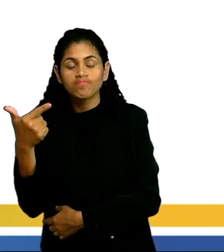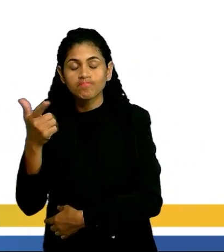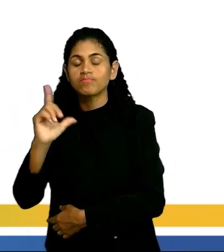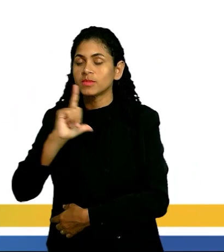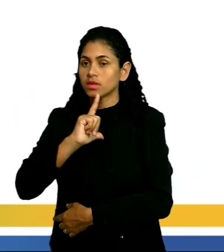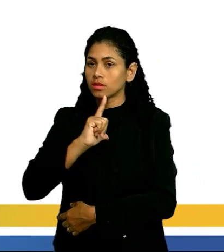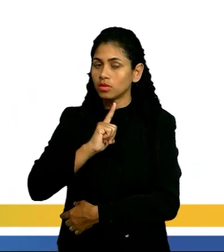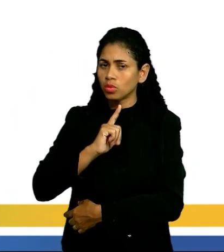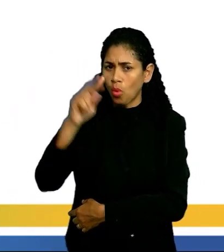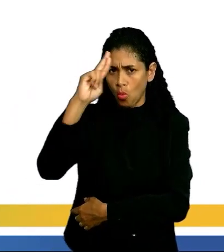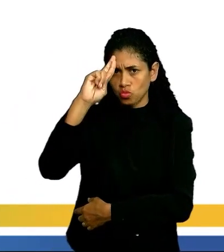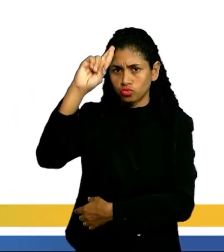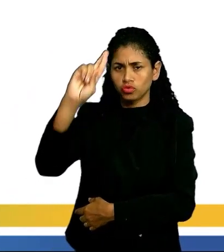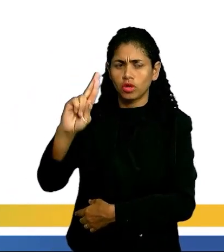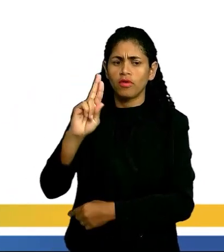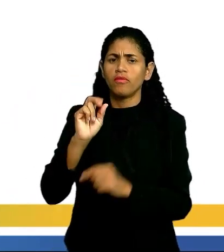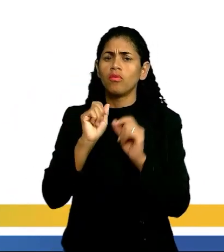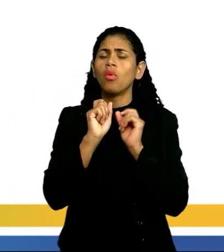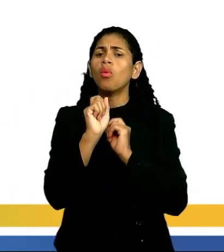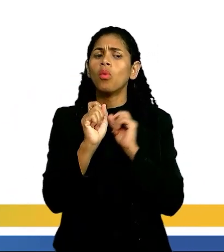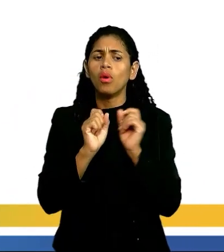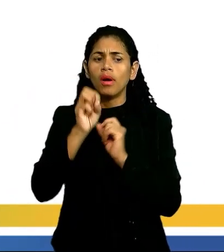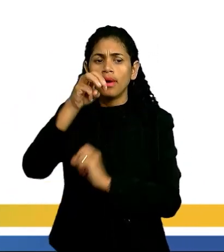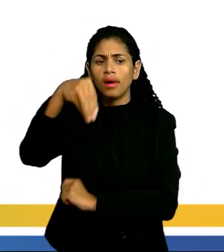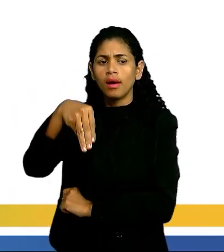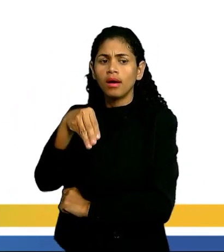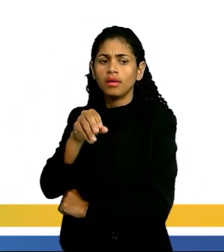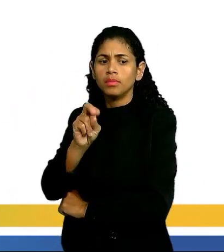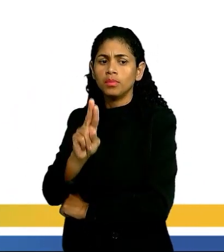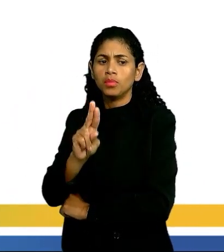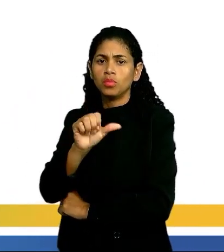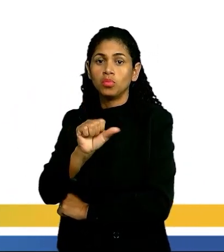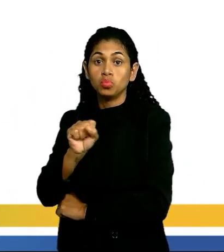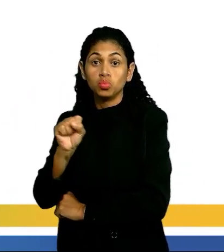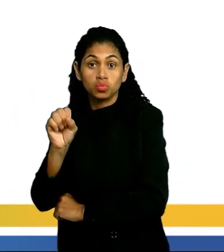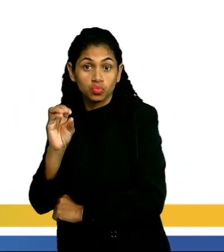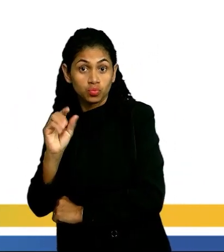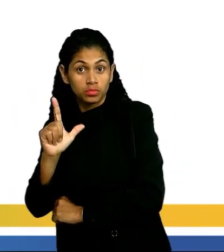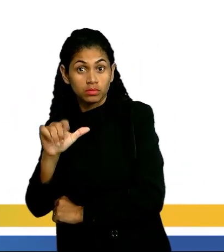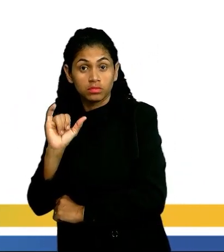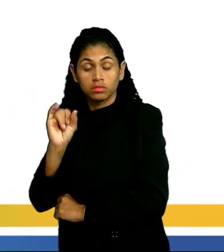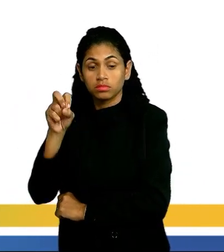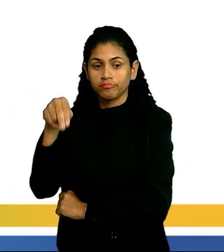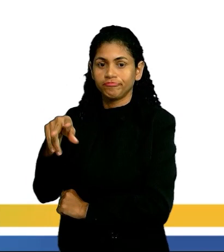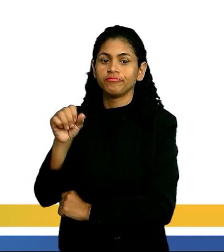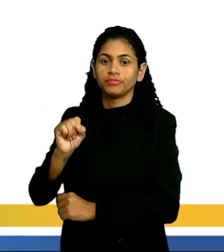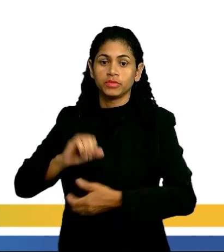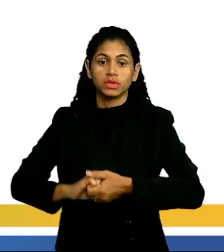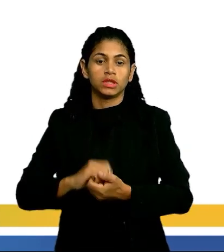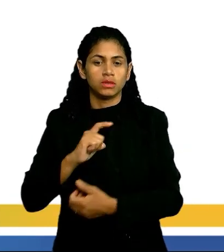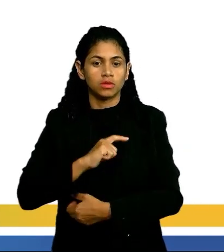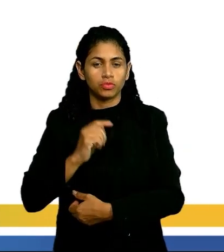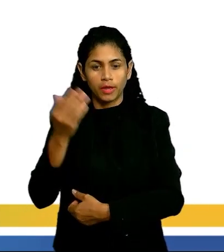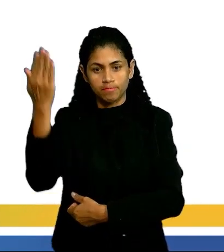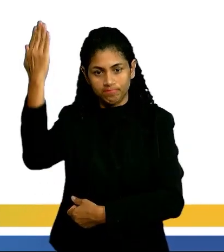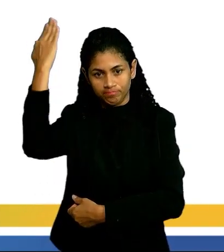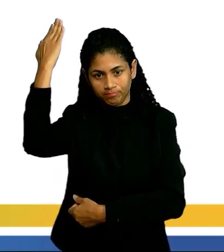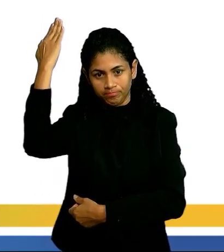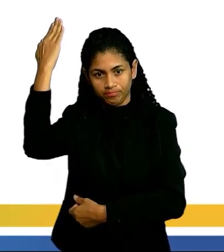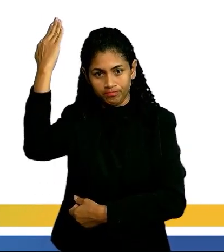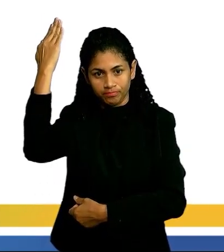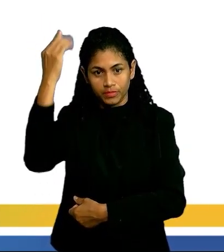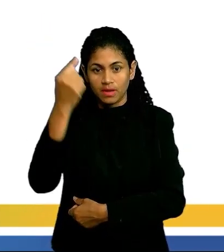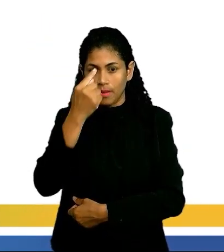forte influência sobre outros países. Esse símbolo que você está vendo aí na sua tela, né,